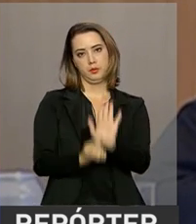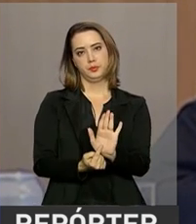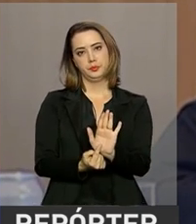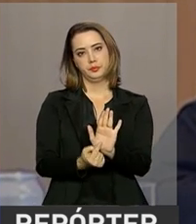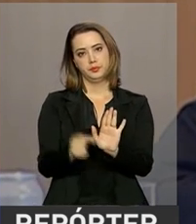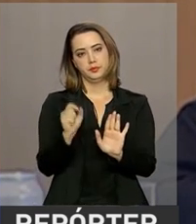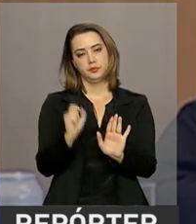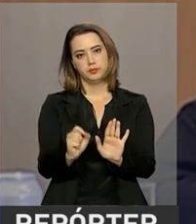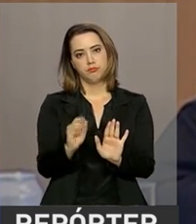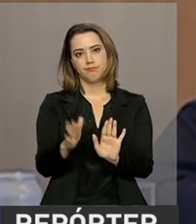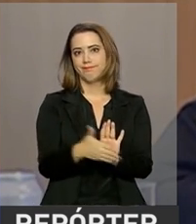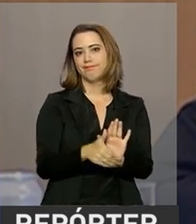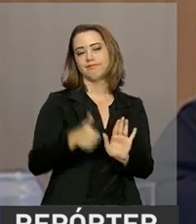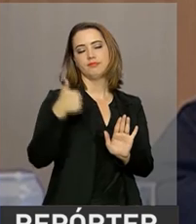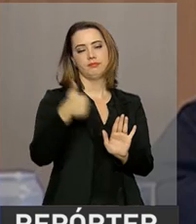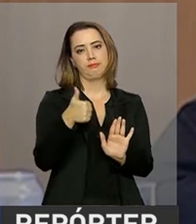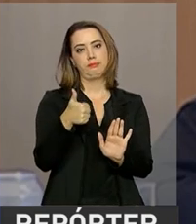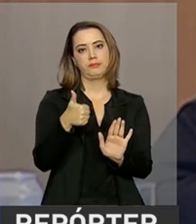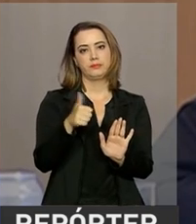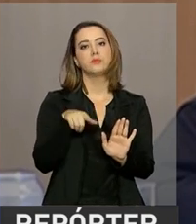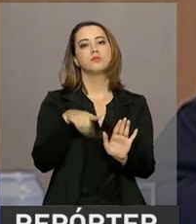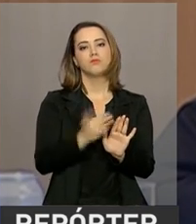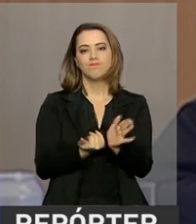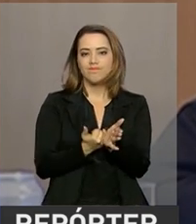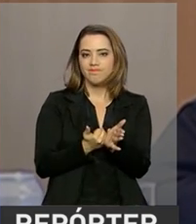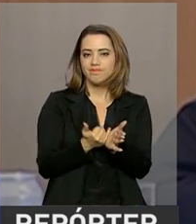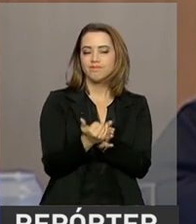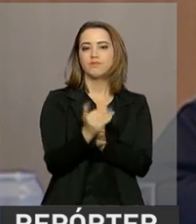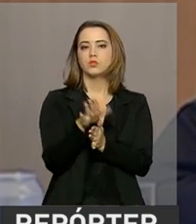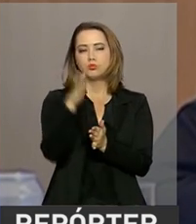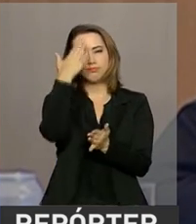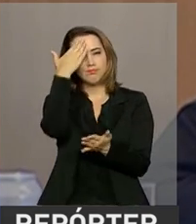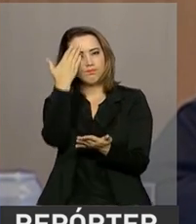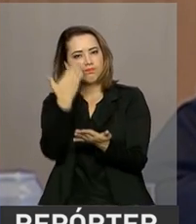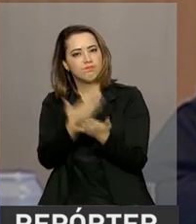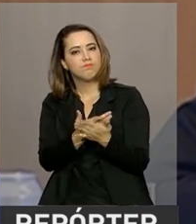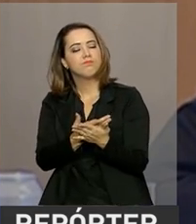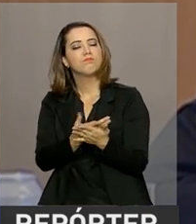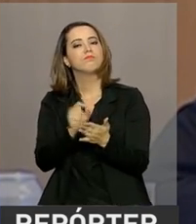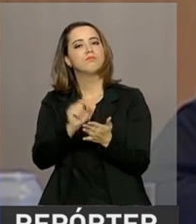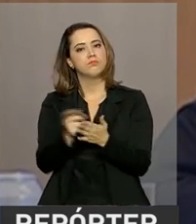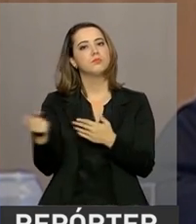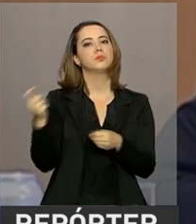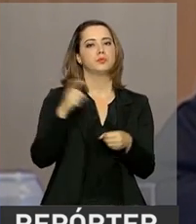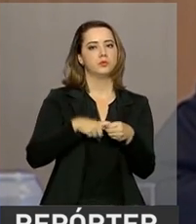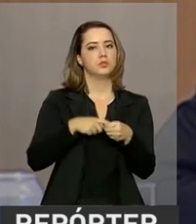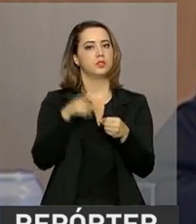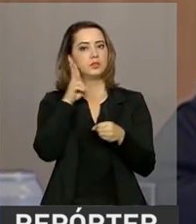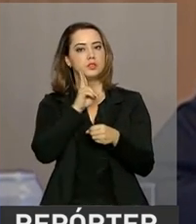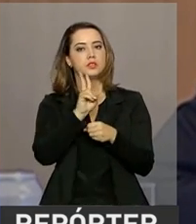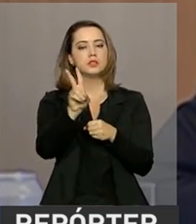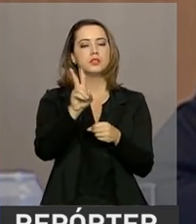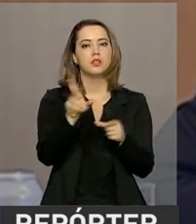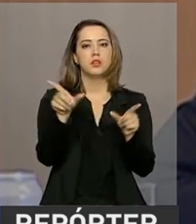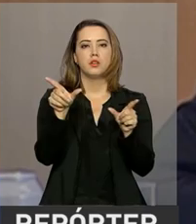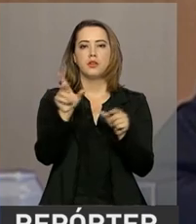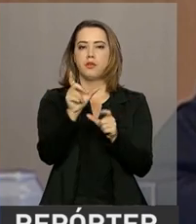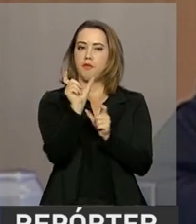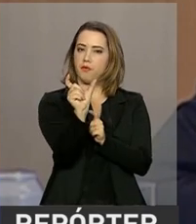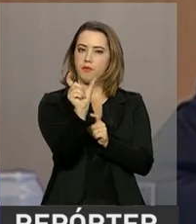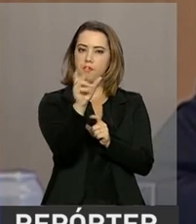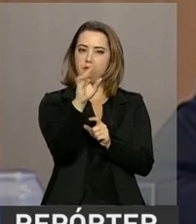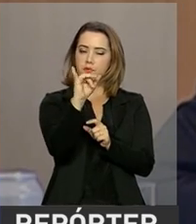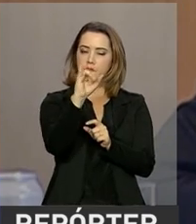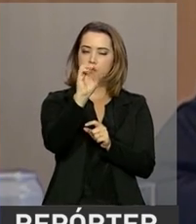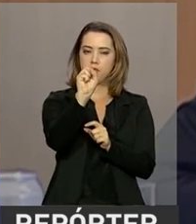eh melhora tá começando a mostrar uma confiança voltando você pode olhar risco de